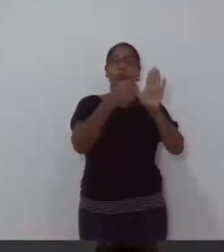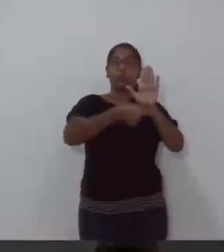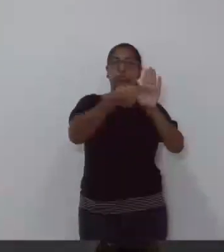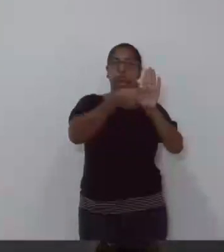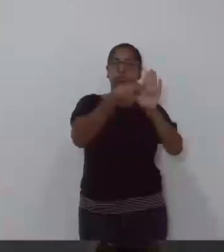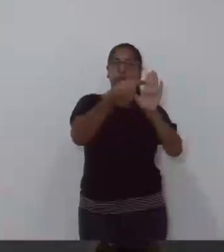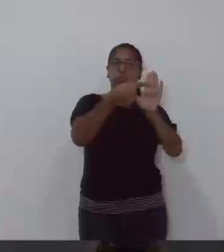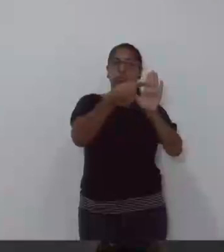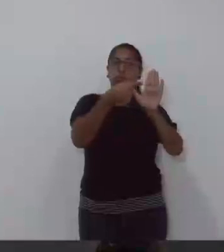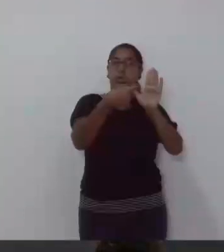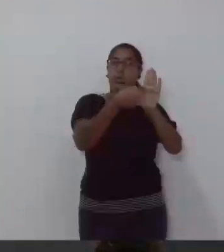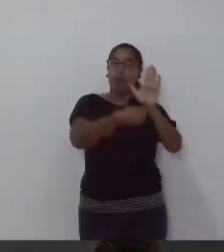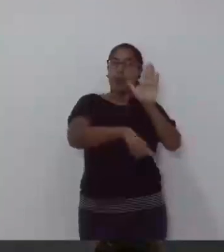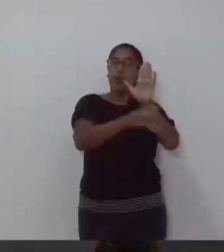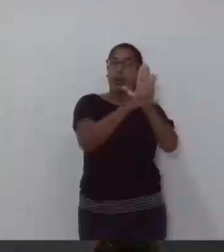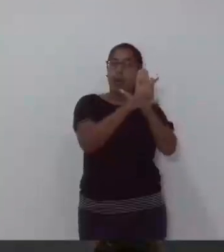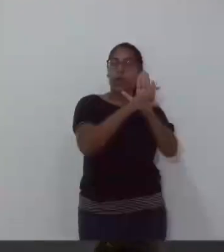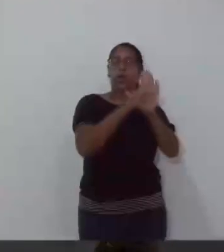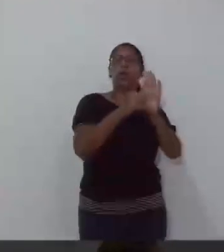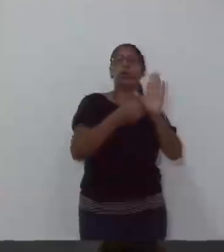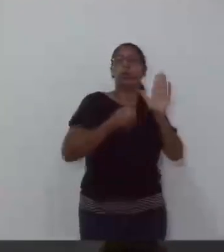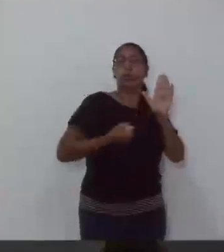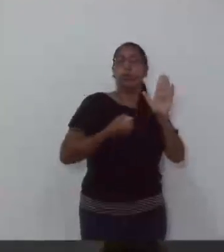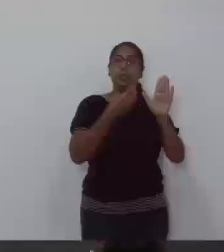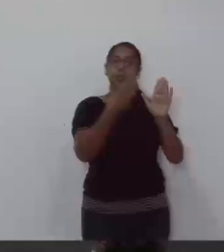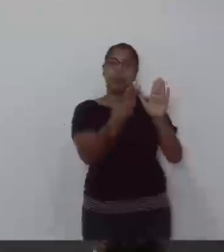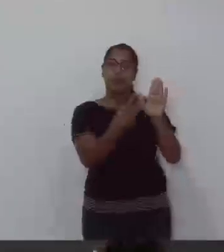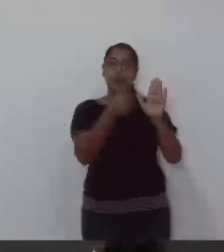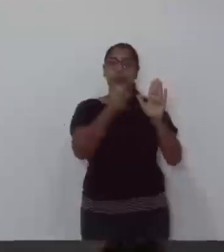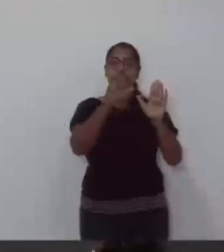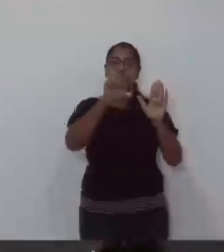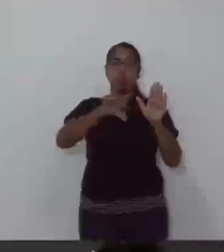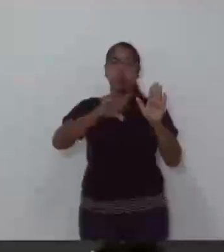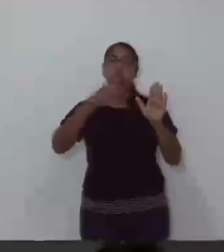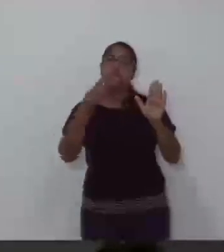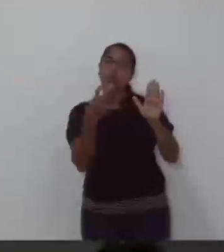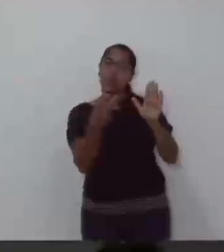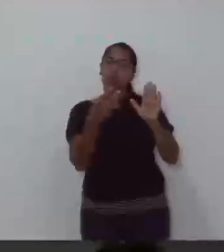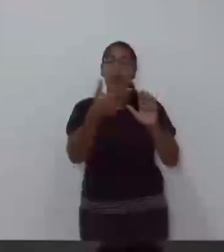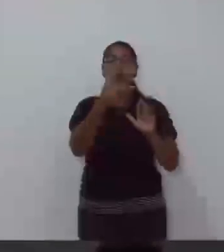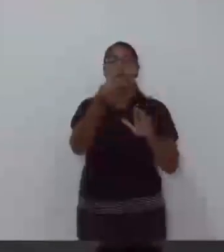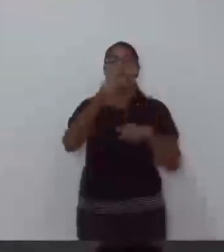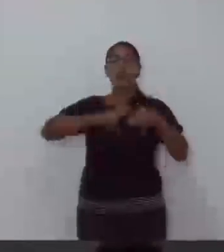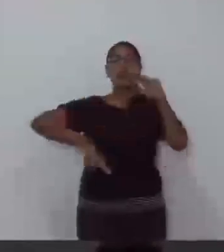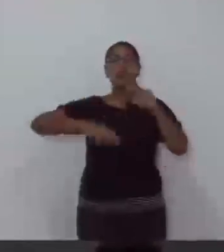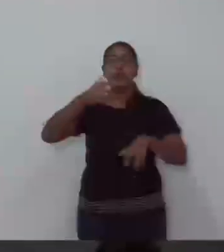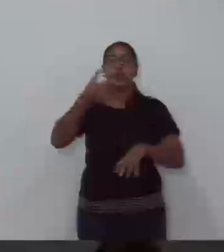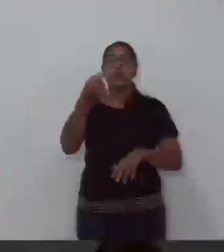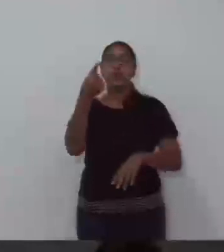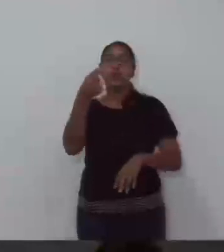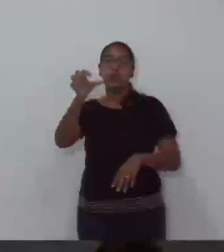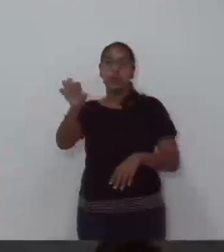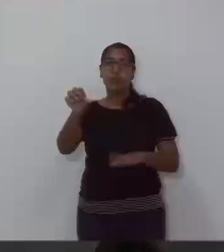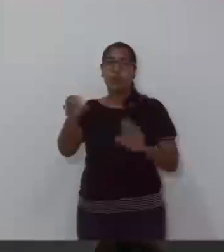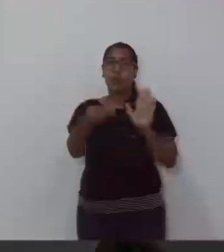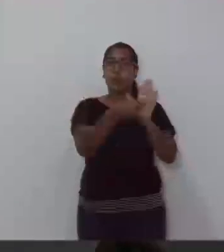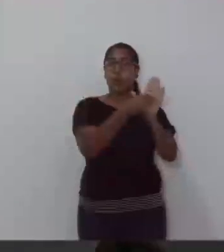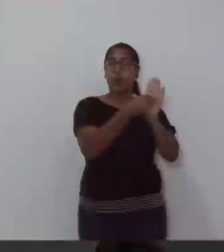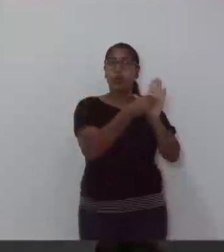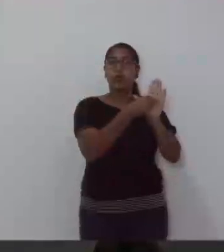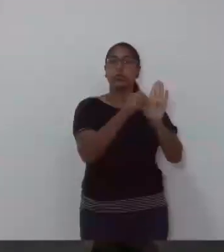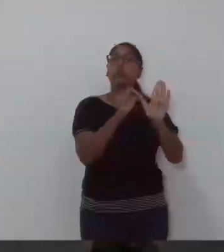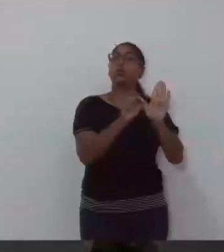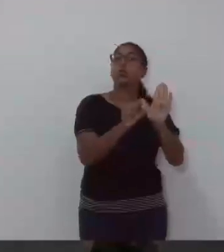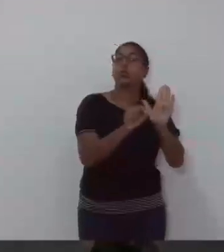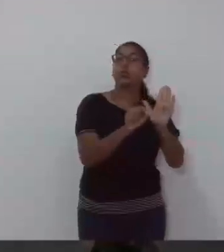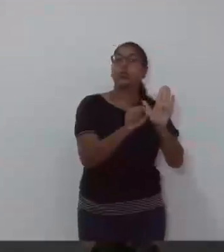artigo 1º da Lei Municipal número 3.892 de 20 de julho de 2019 passa a vigorar com a